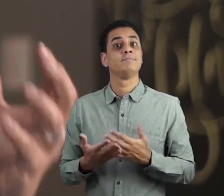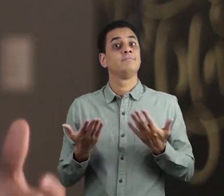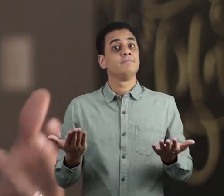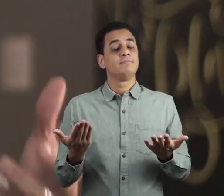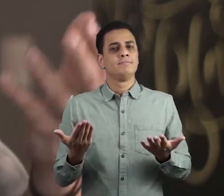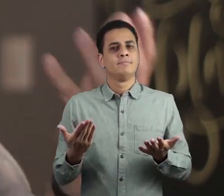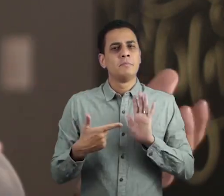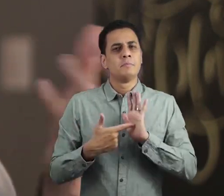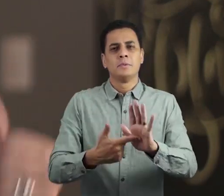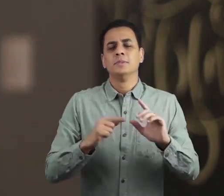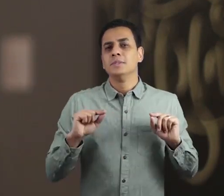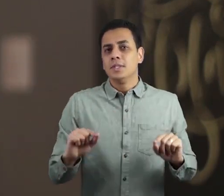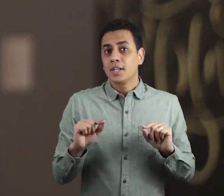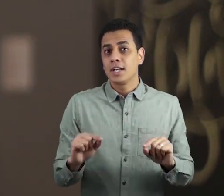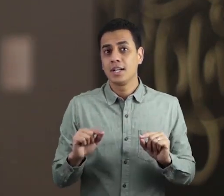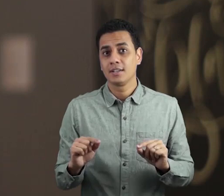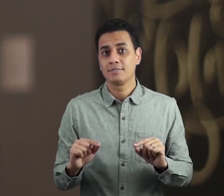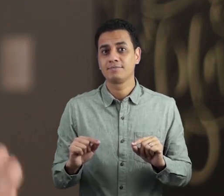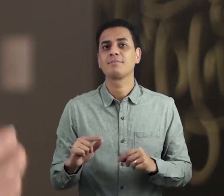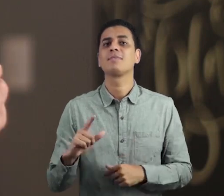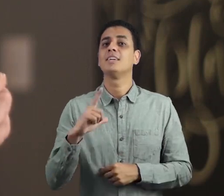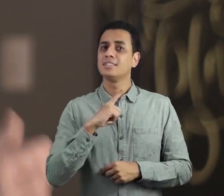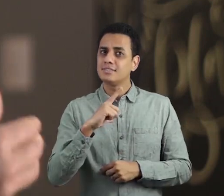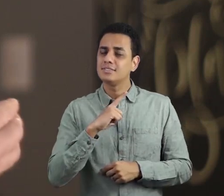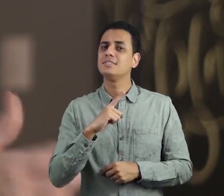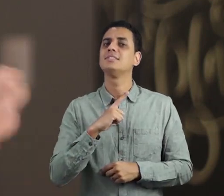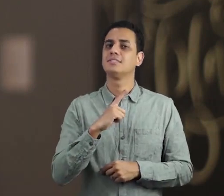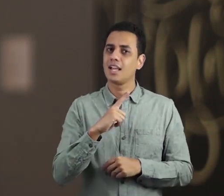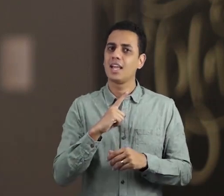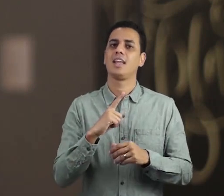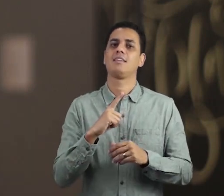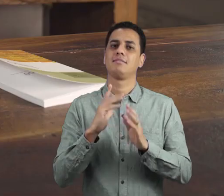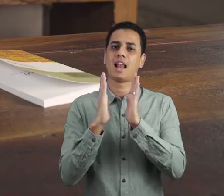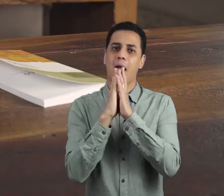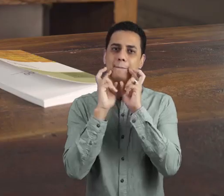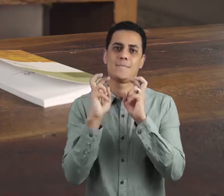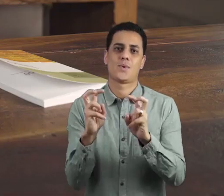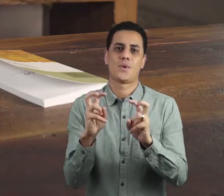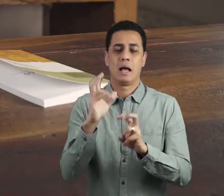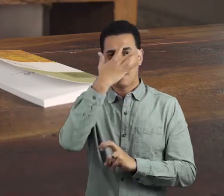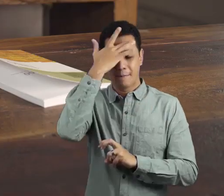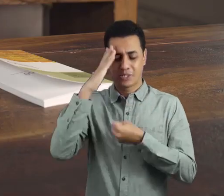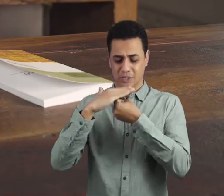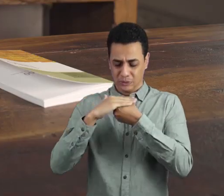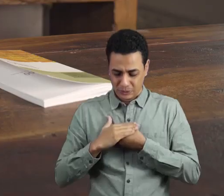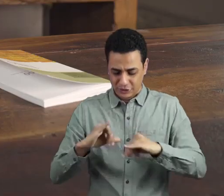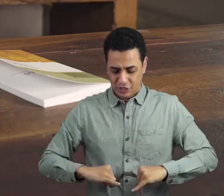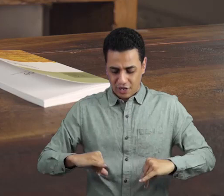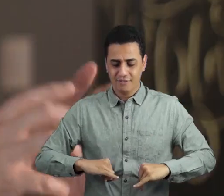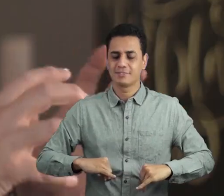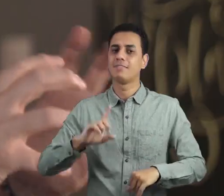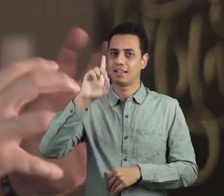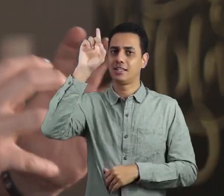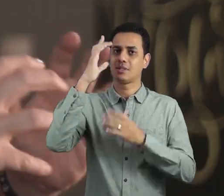ele clama ao Senhor para que Deus entre e faça justiça. Agora é interessante porque há uma expressão ali dizendo